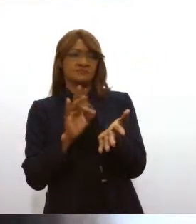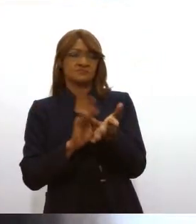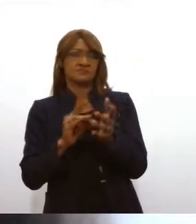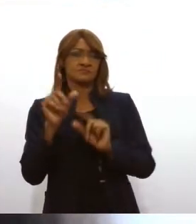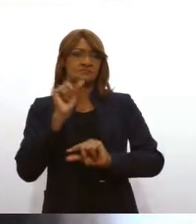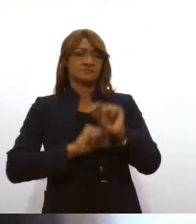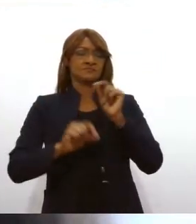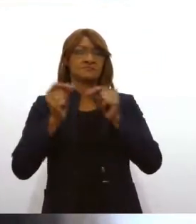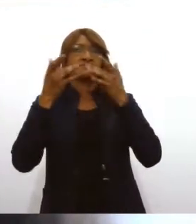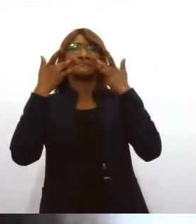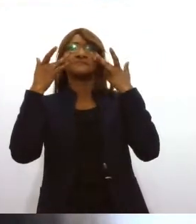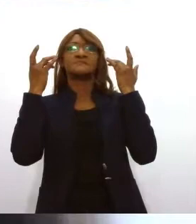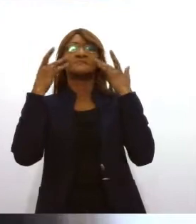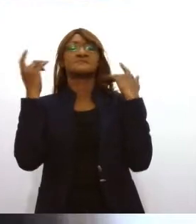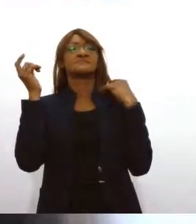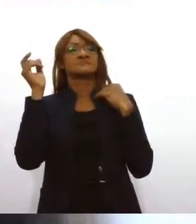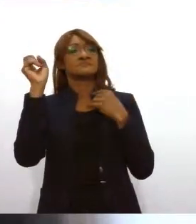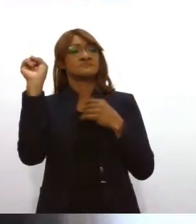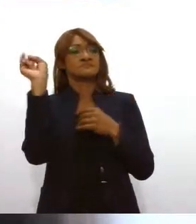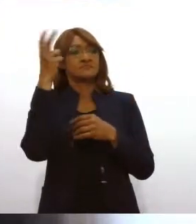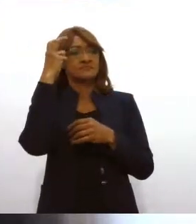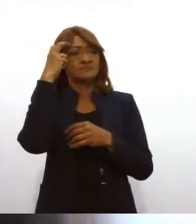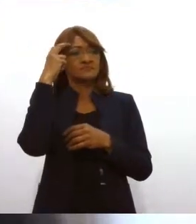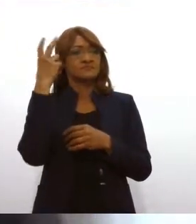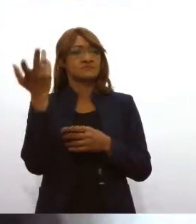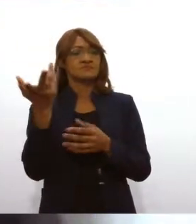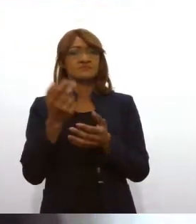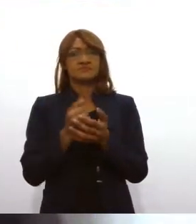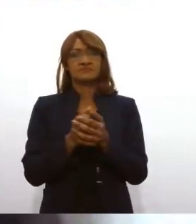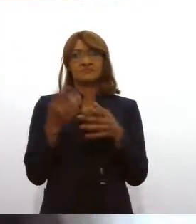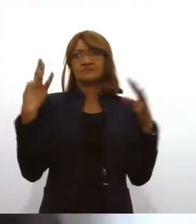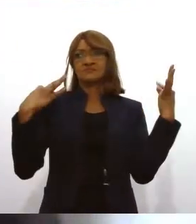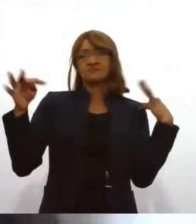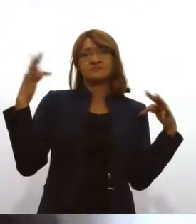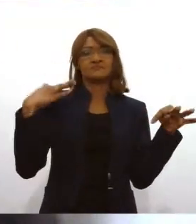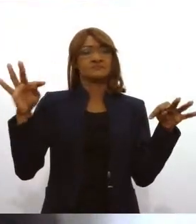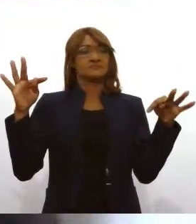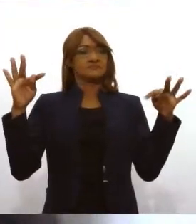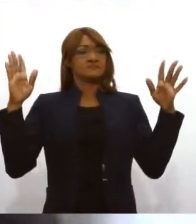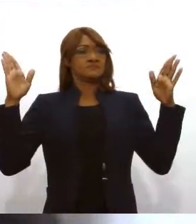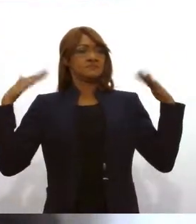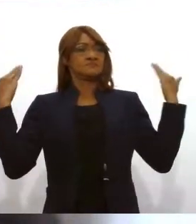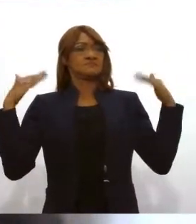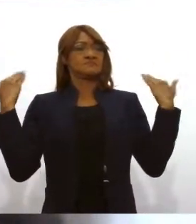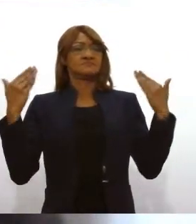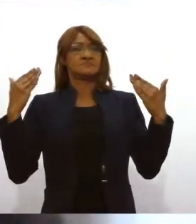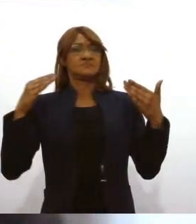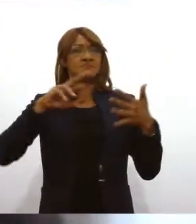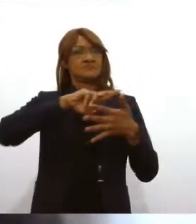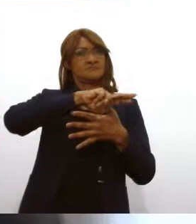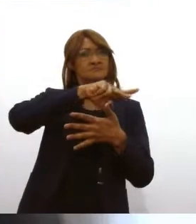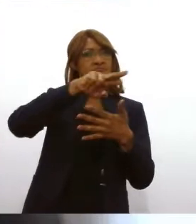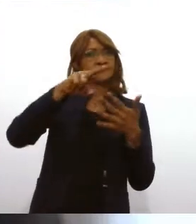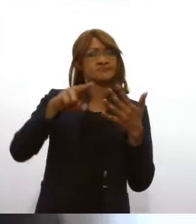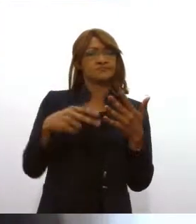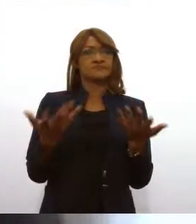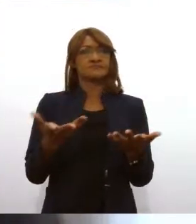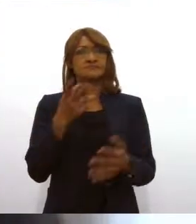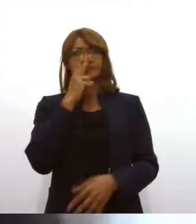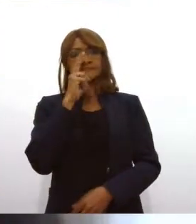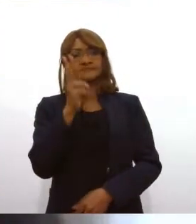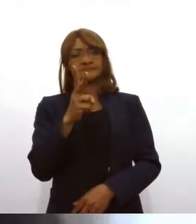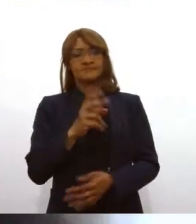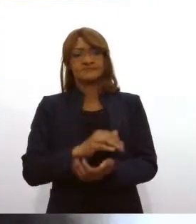teatro, cultura, abraça o turismo, abraça o lazer. Então, é um setor que tem uma cadeia produtiva muito grande,